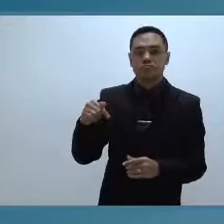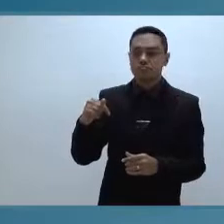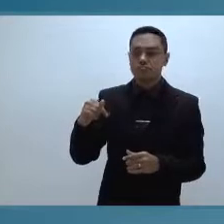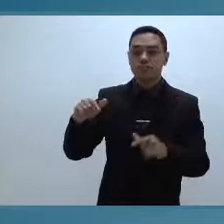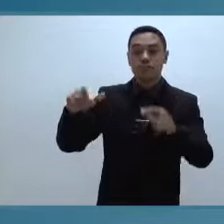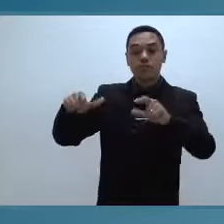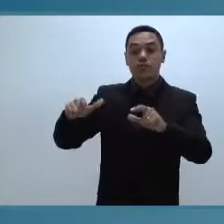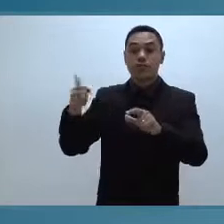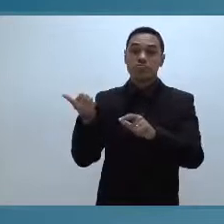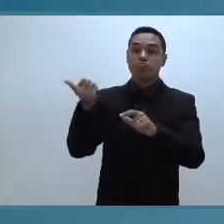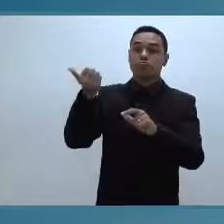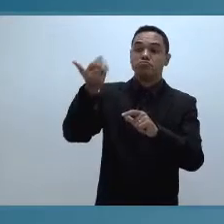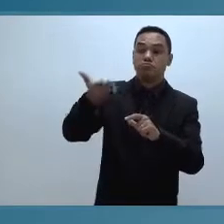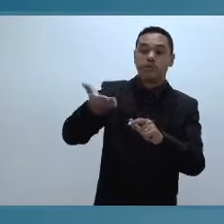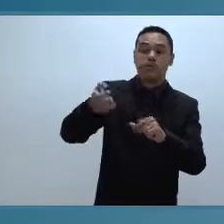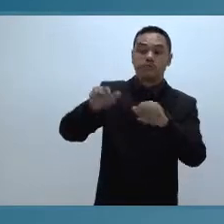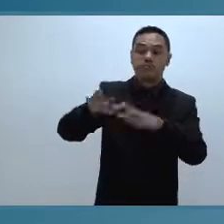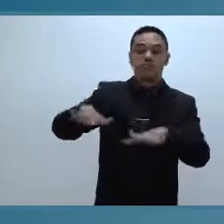do Banco Pará.